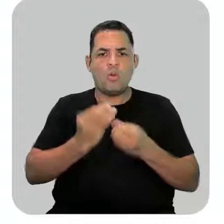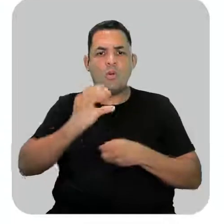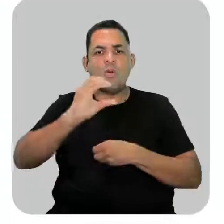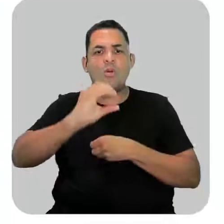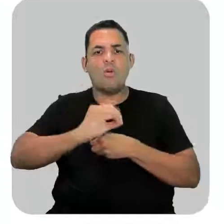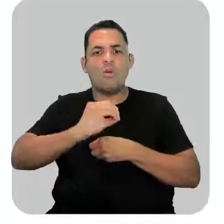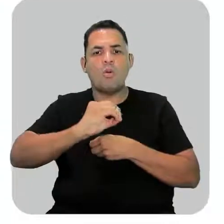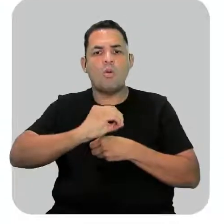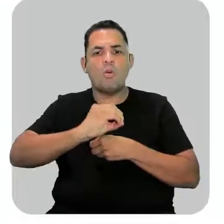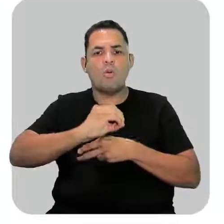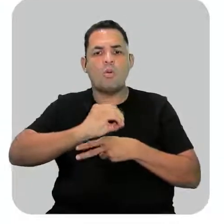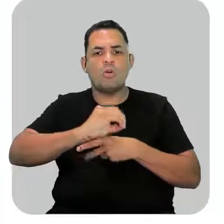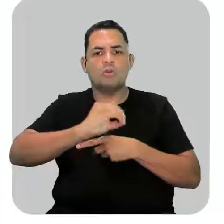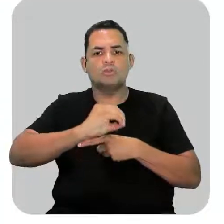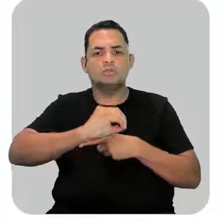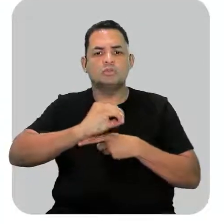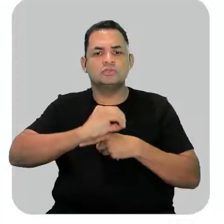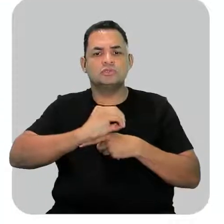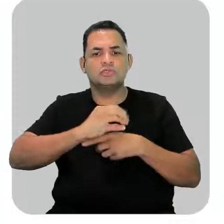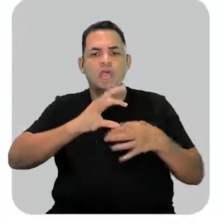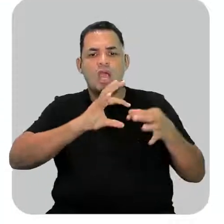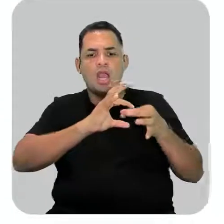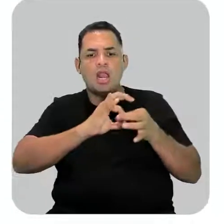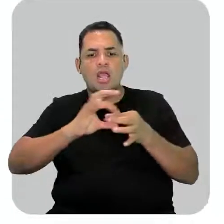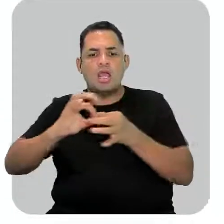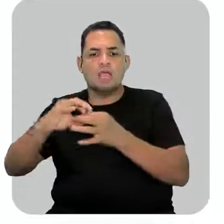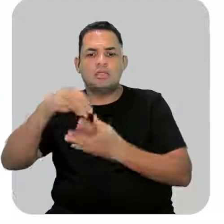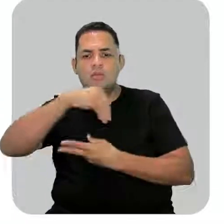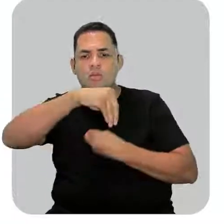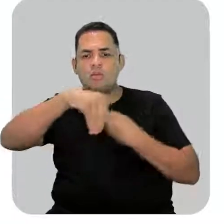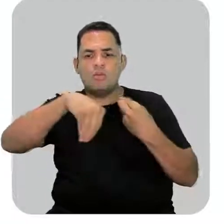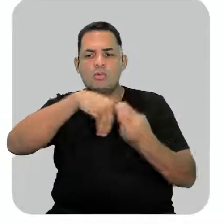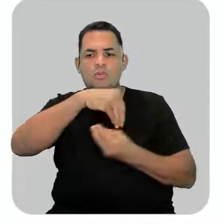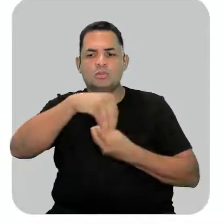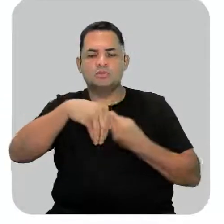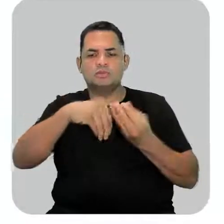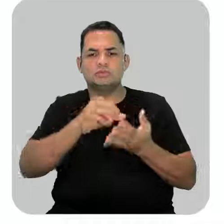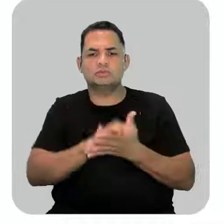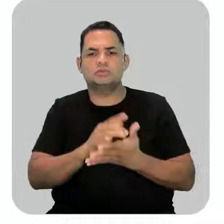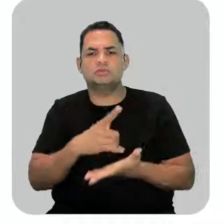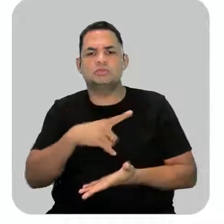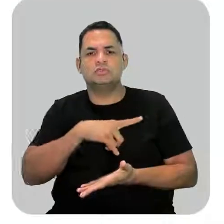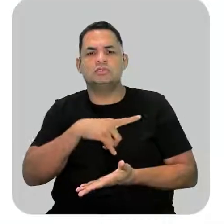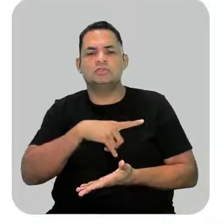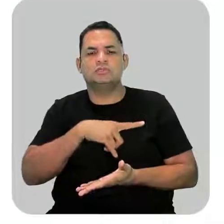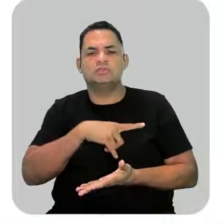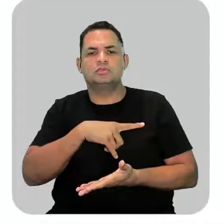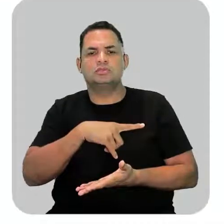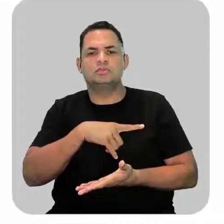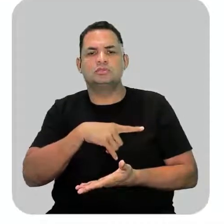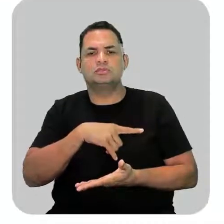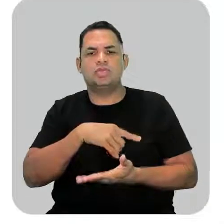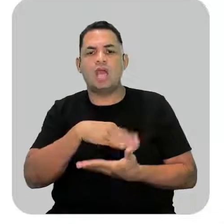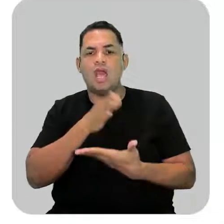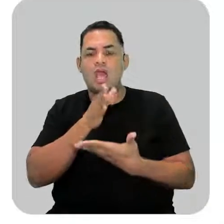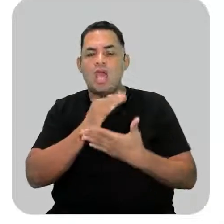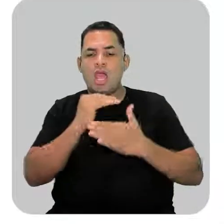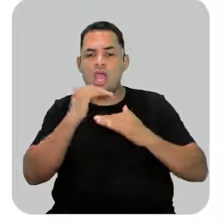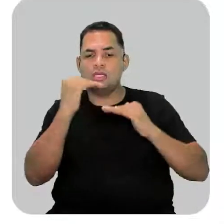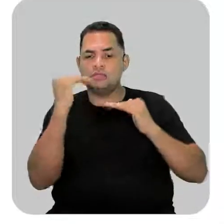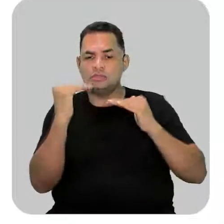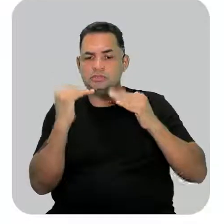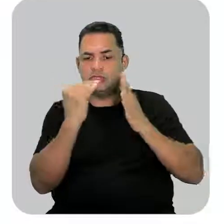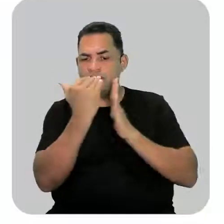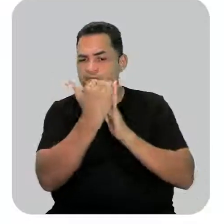oxigênio vai estar ligado aos nossos compostos. E aí nós vamos ter uma subdivisão